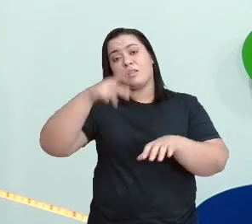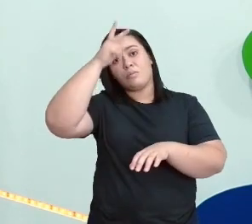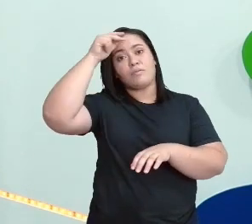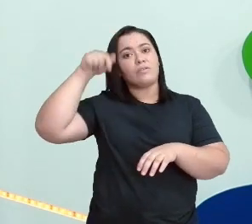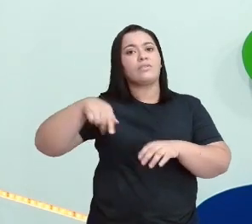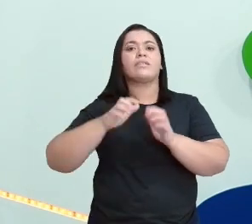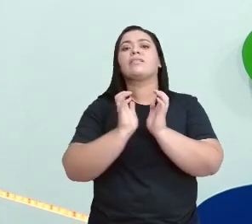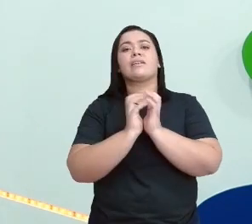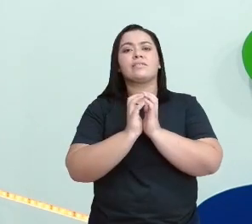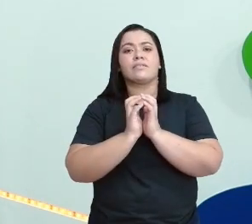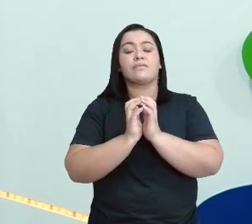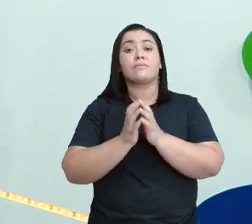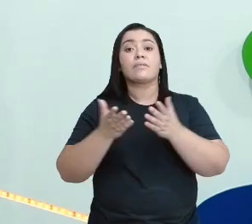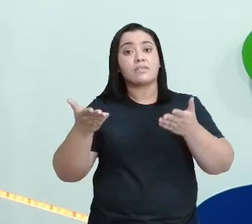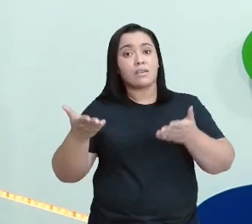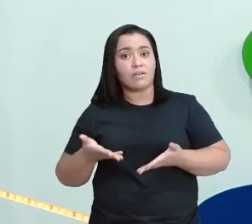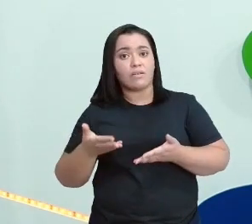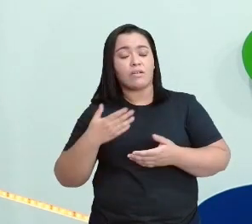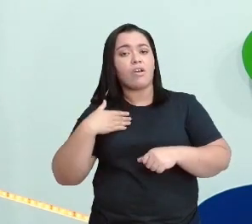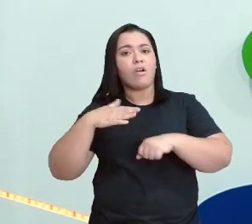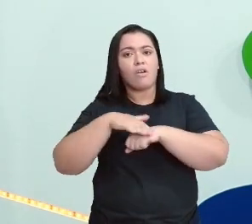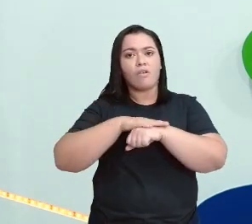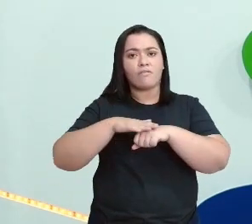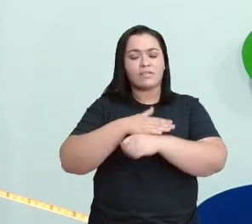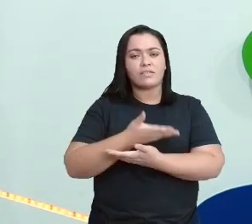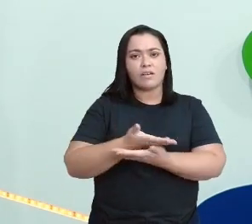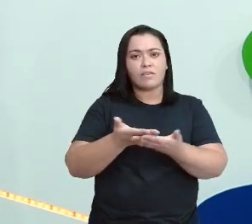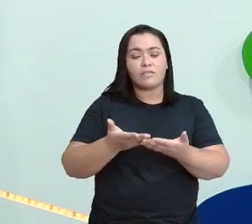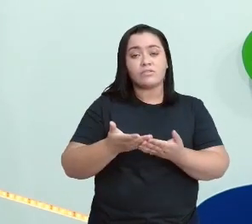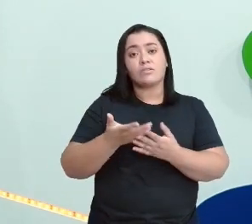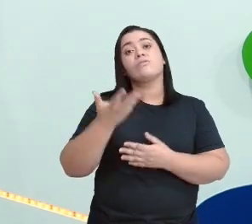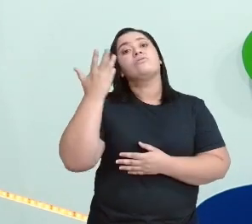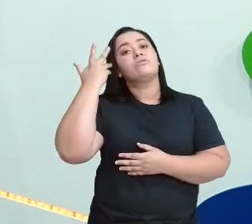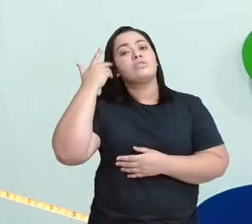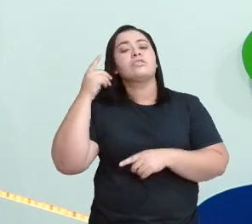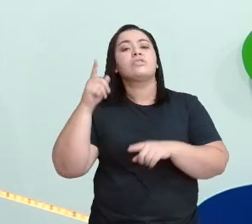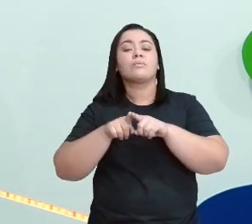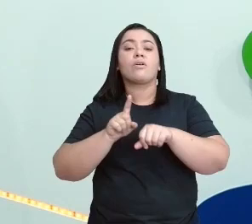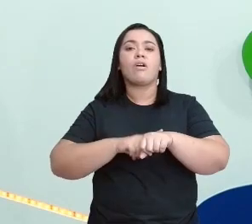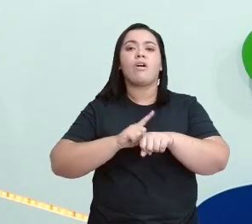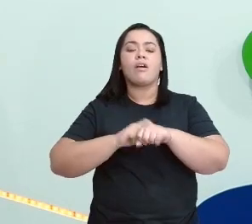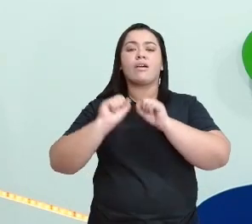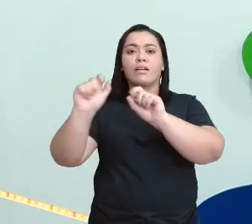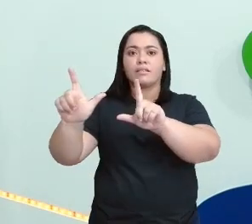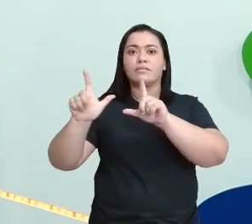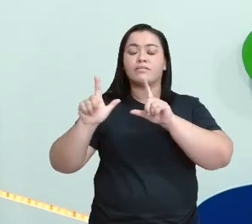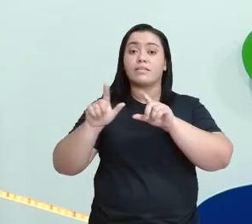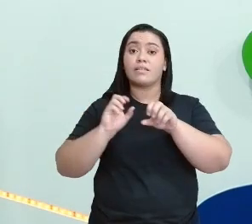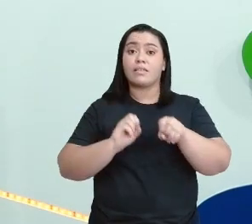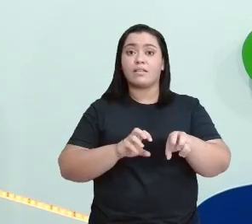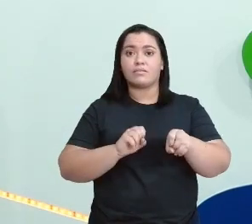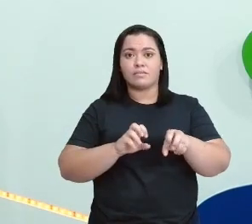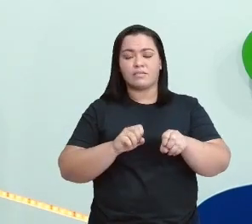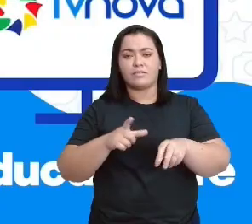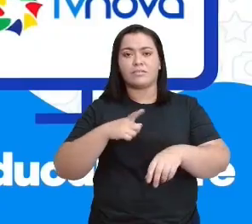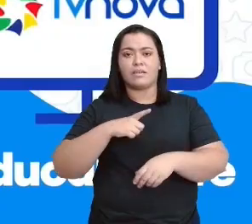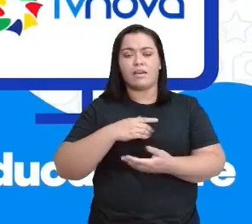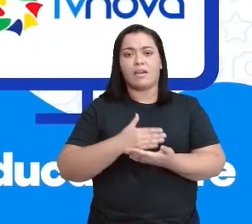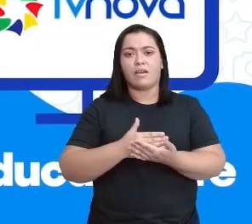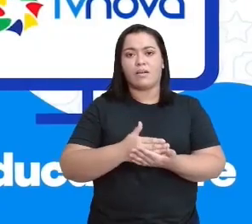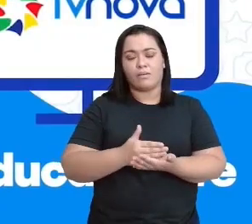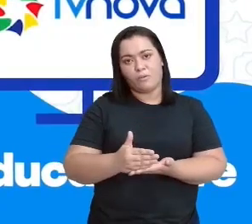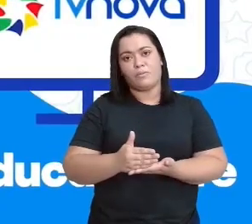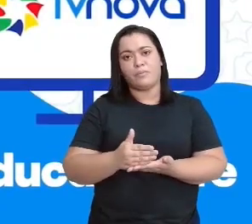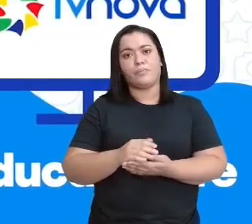Recife. Mas desta vez eu venho conversar com vocês sobre os dias e horários de exibição das aulas para os anos iniciais.